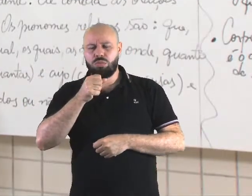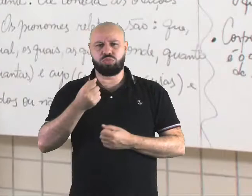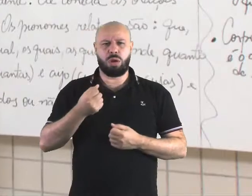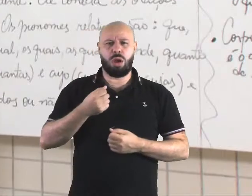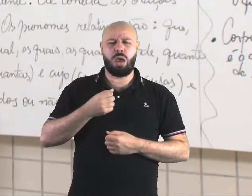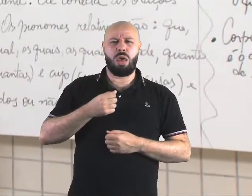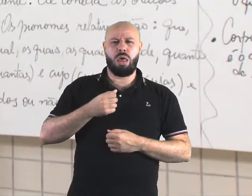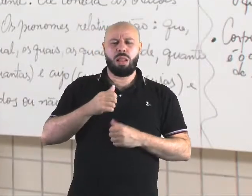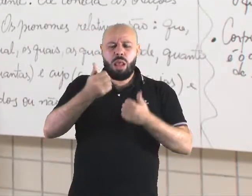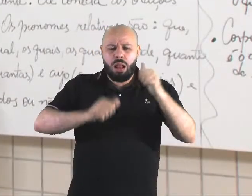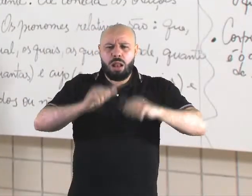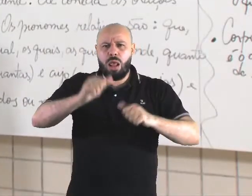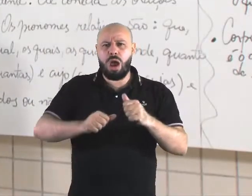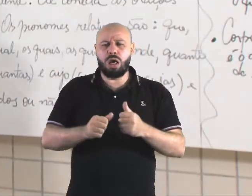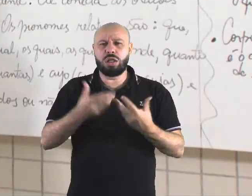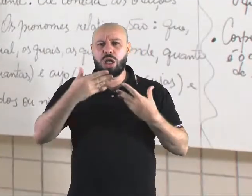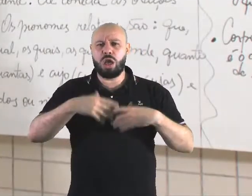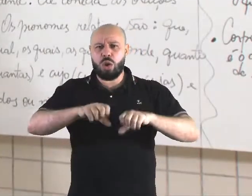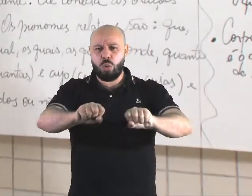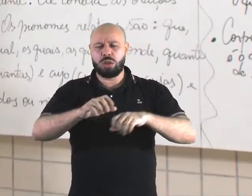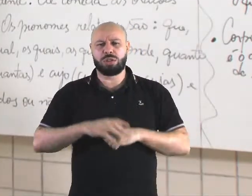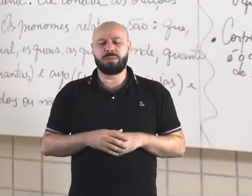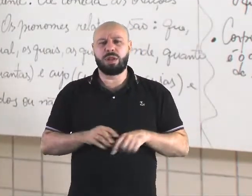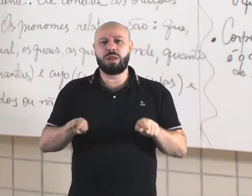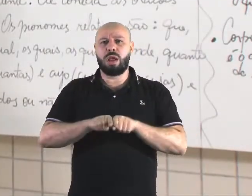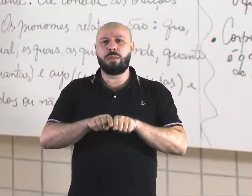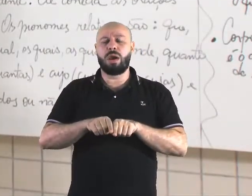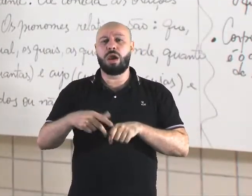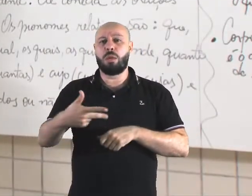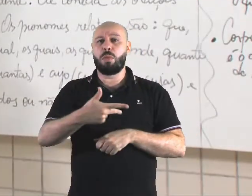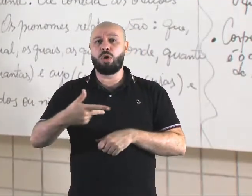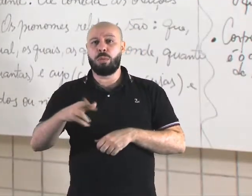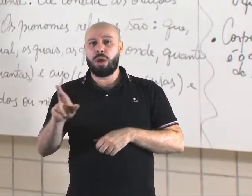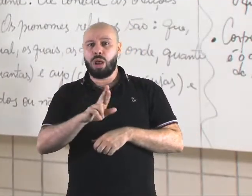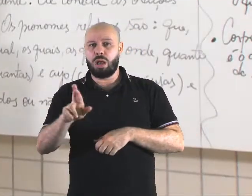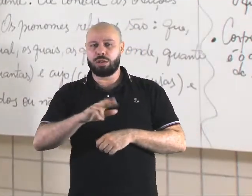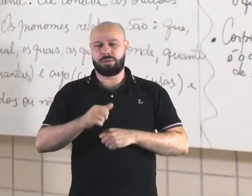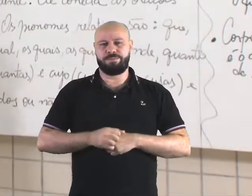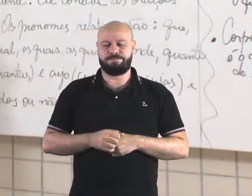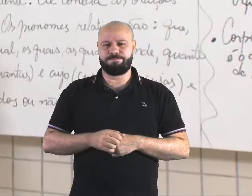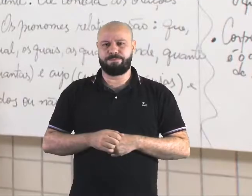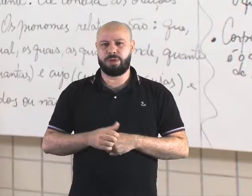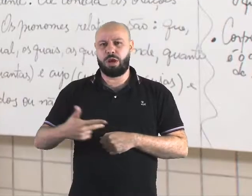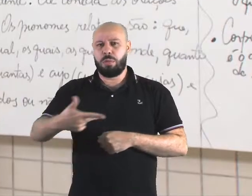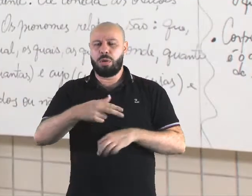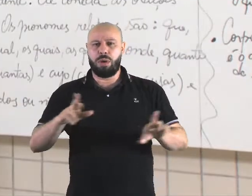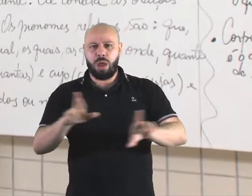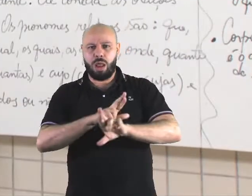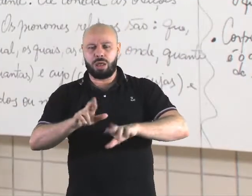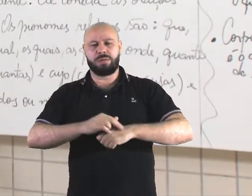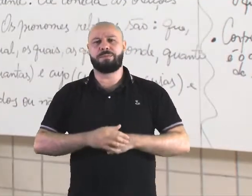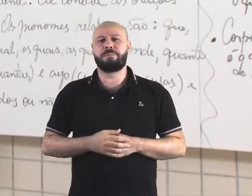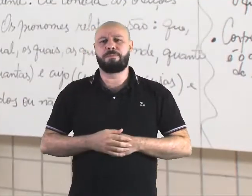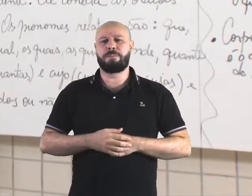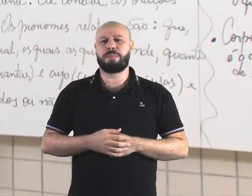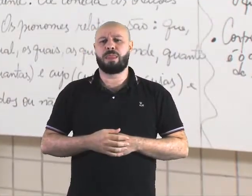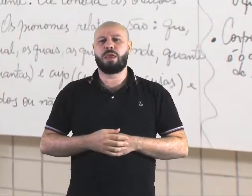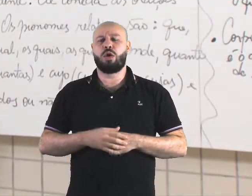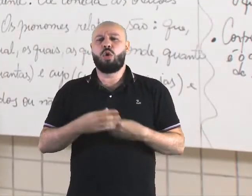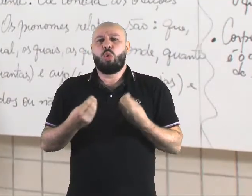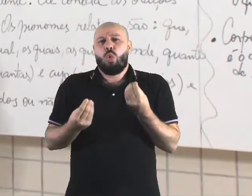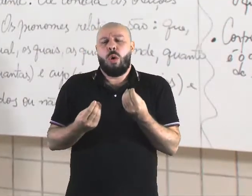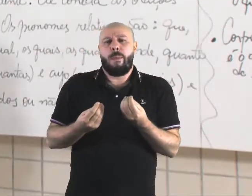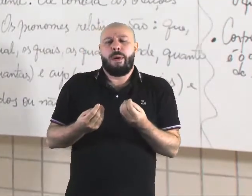linguística dela, tá? Como também vamos trabalhar pronomes relativos, vamos conhecer os pronomes relativos, quando e quando eles